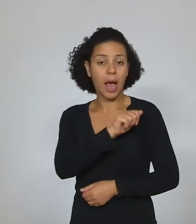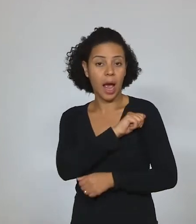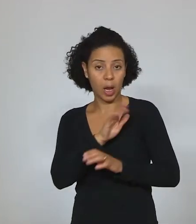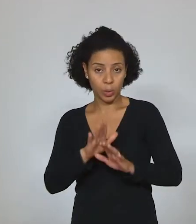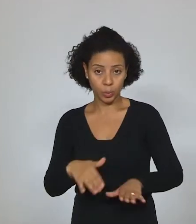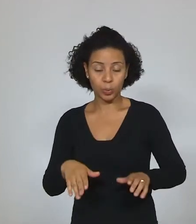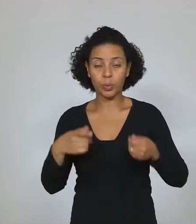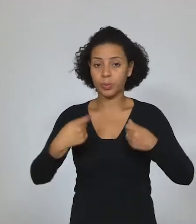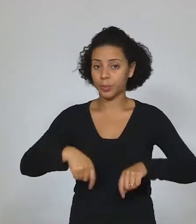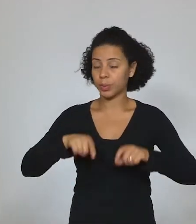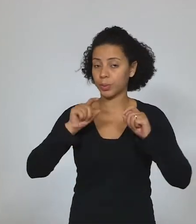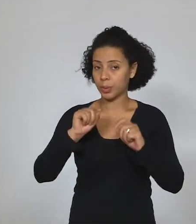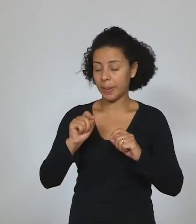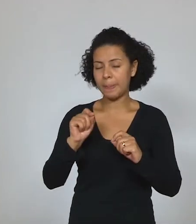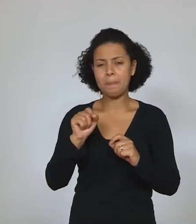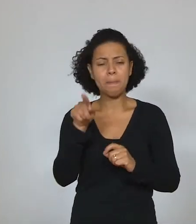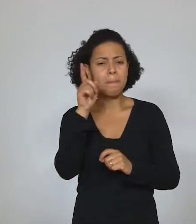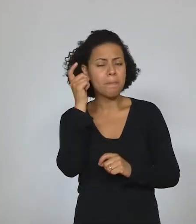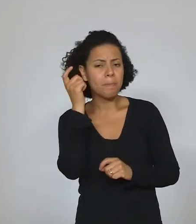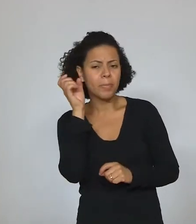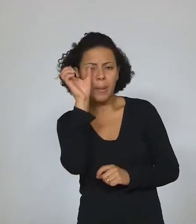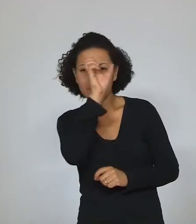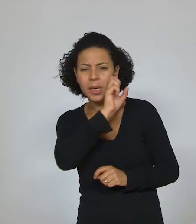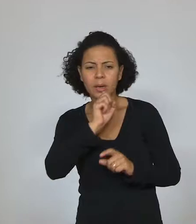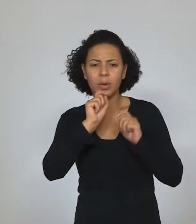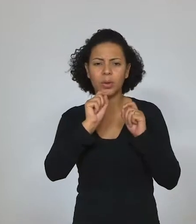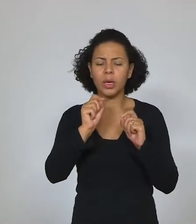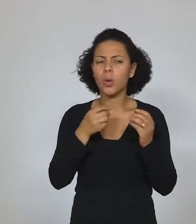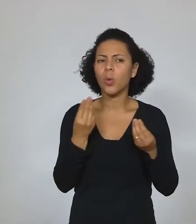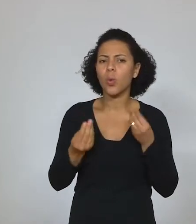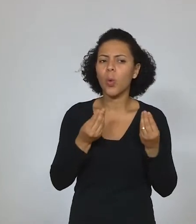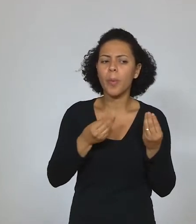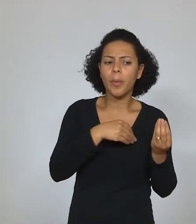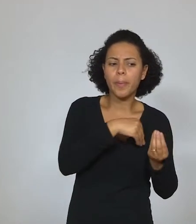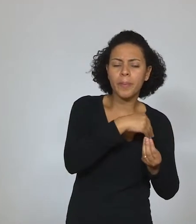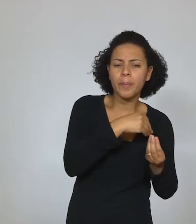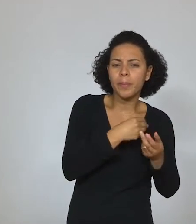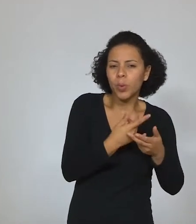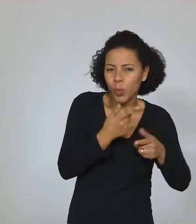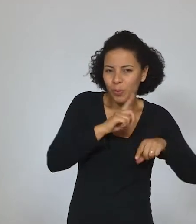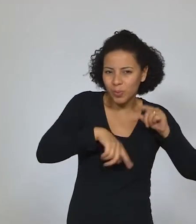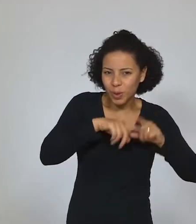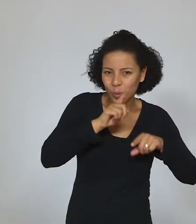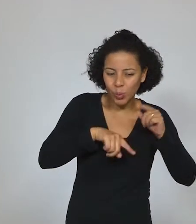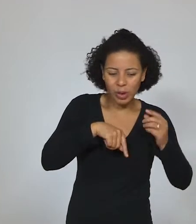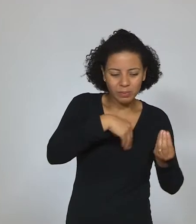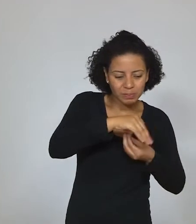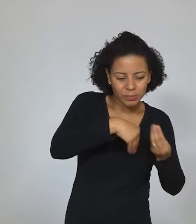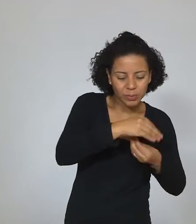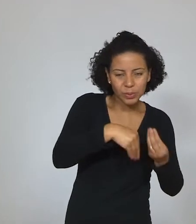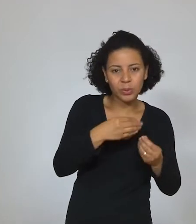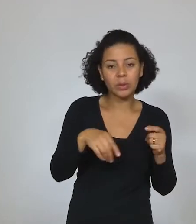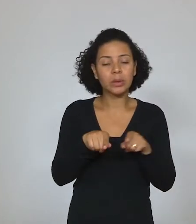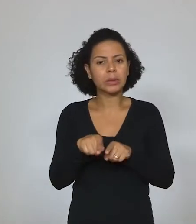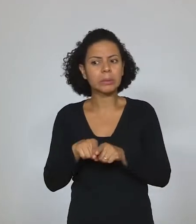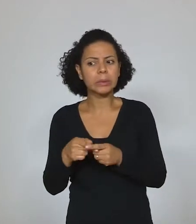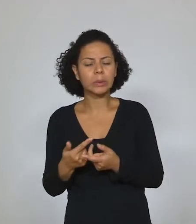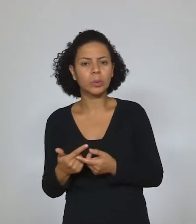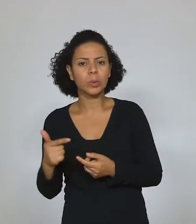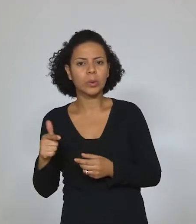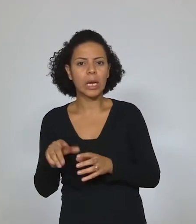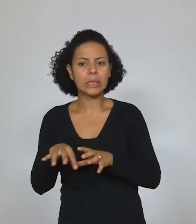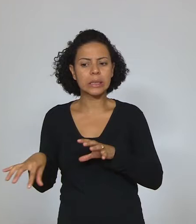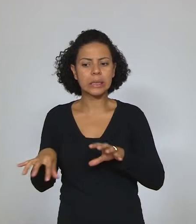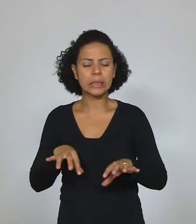em várias maneiras de realizar separações de mistura. Para o início dessa atividade, você pensará sobre uma questão